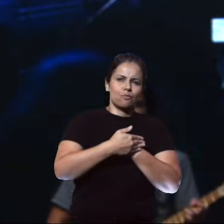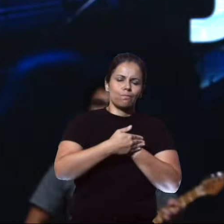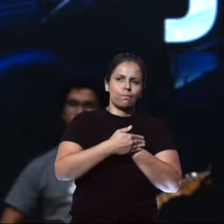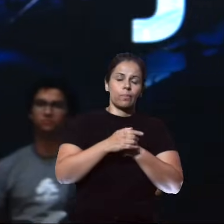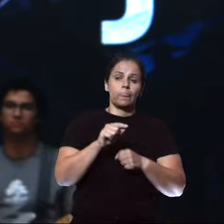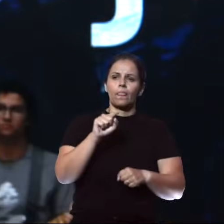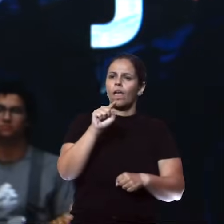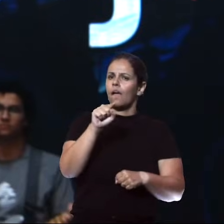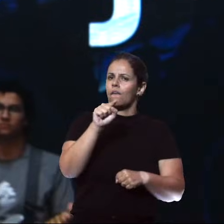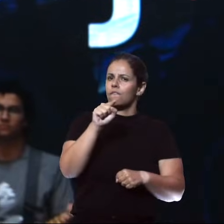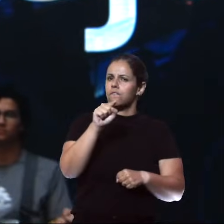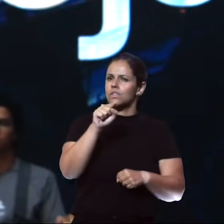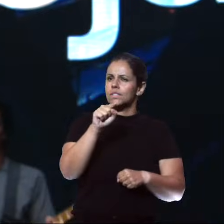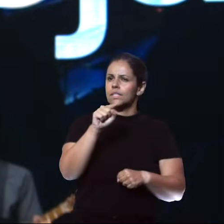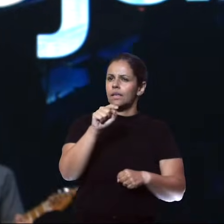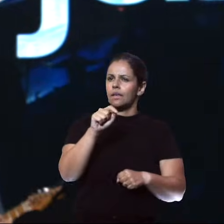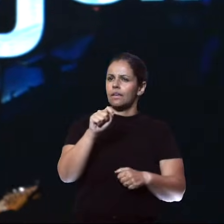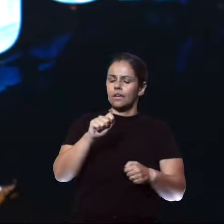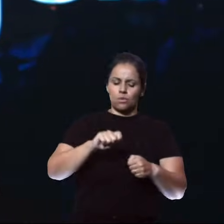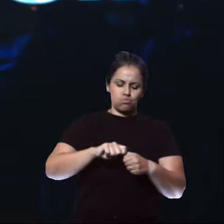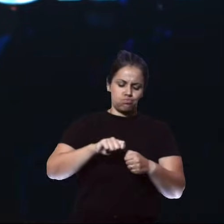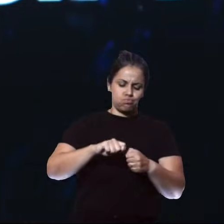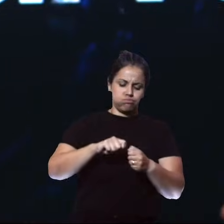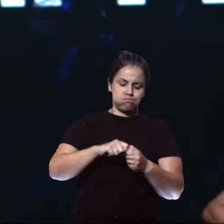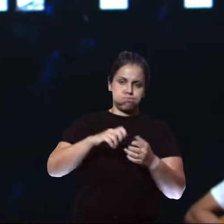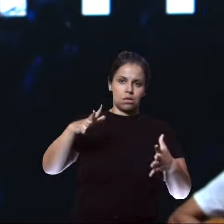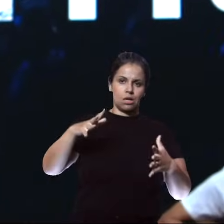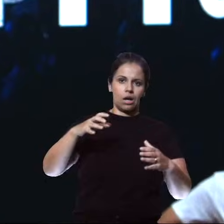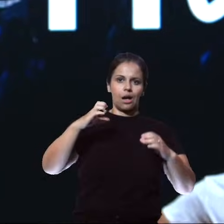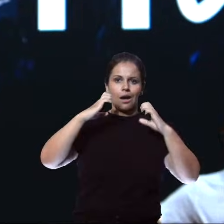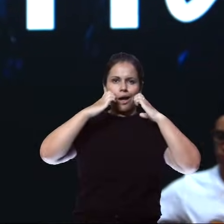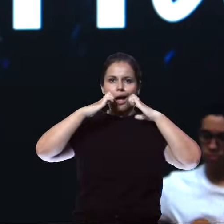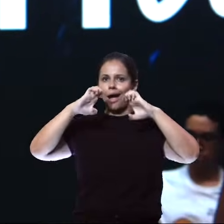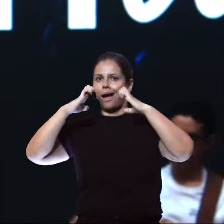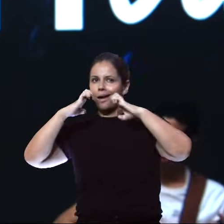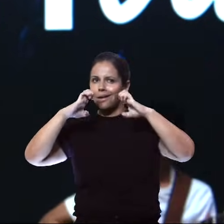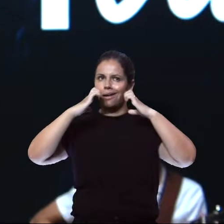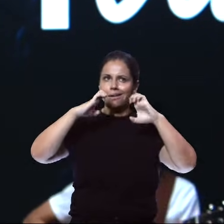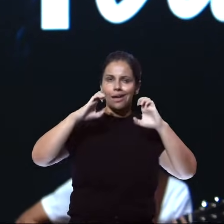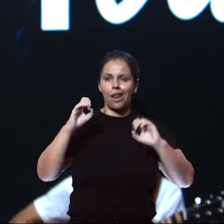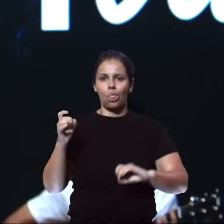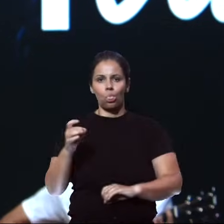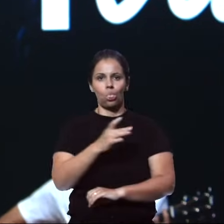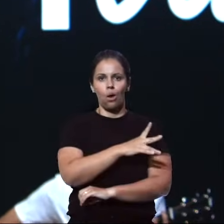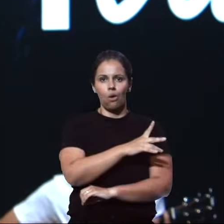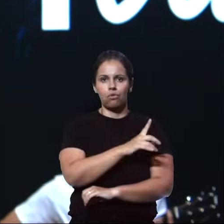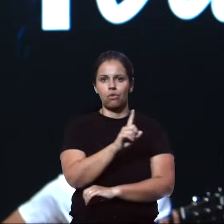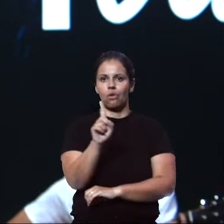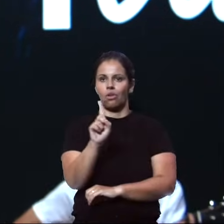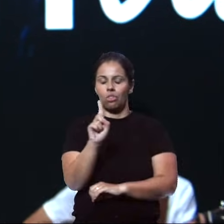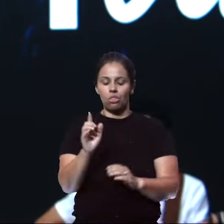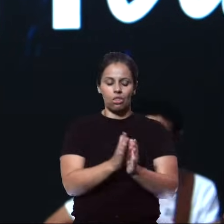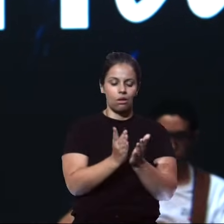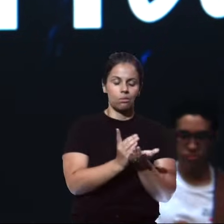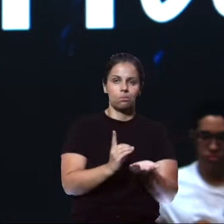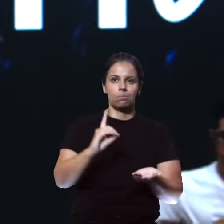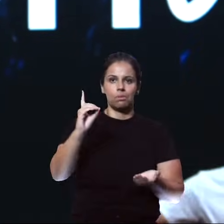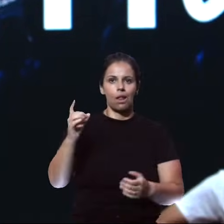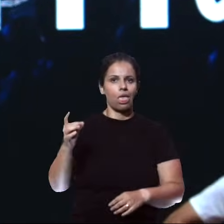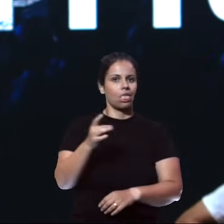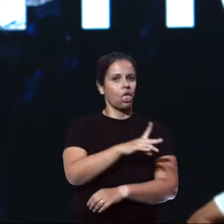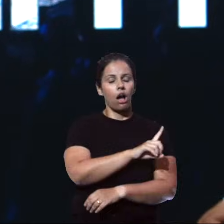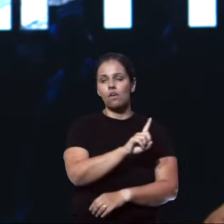Você não pode criar um novo evangelho e nem deve pensar em coisas novas. Você deve guardar aquilo que você já recebeu de